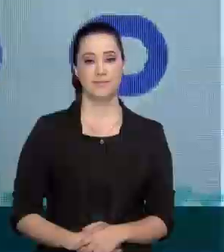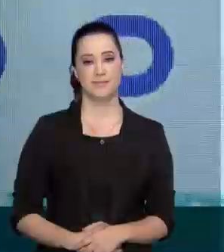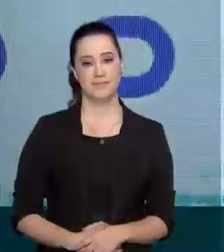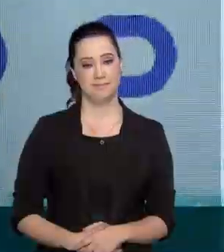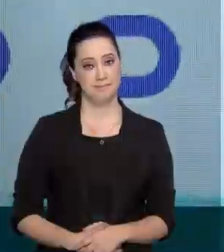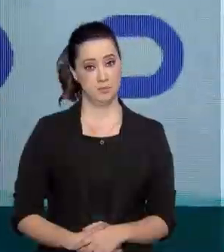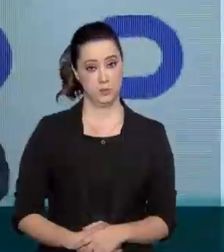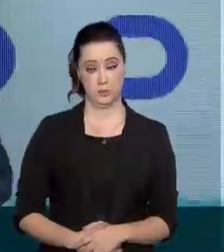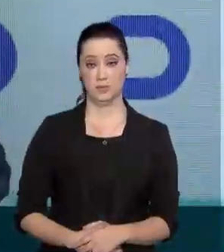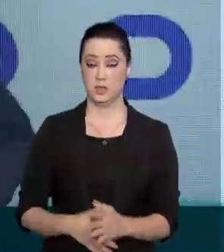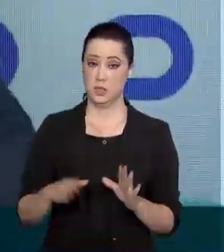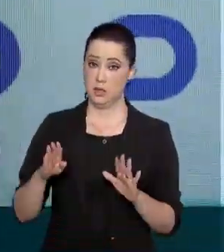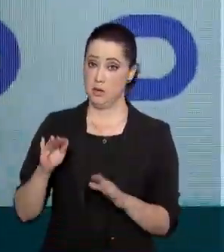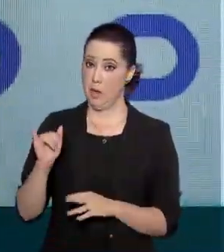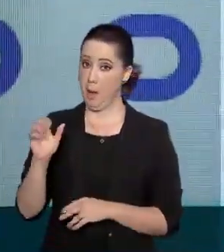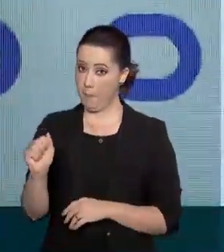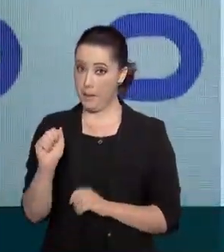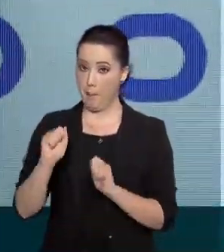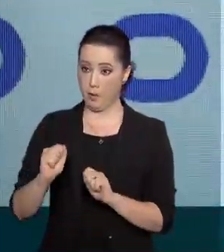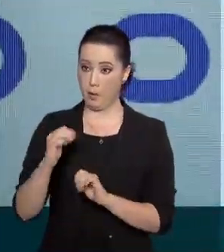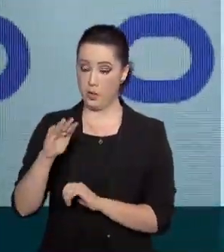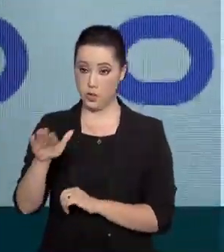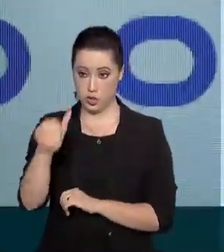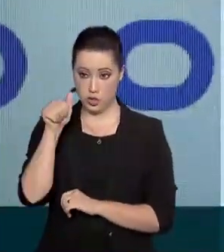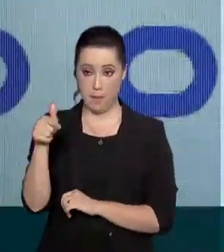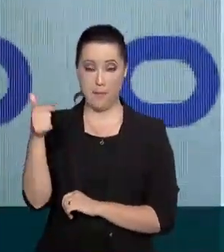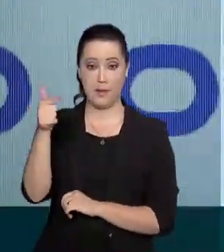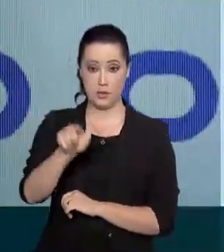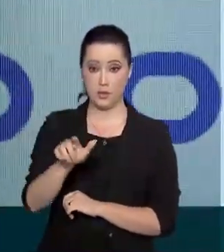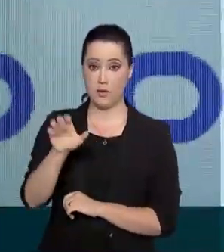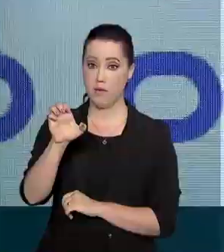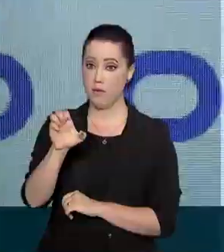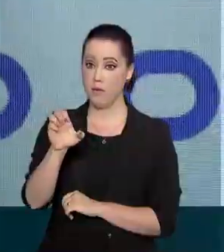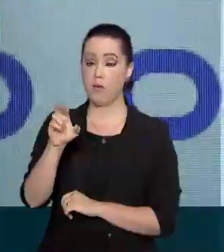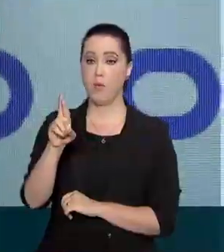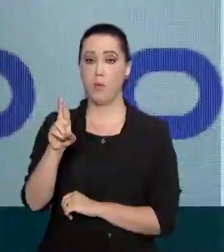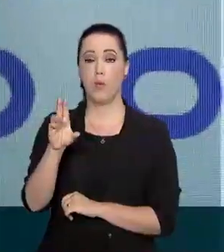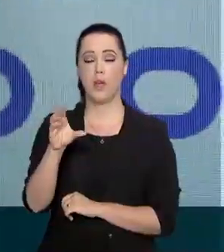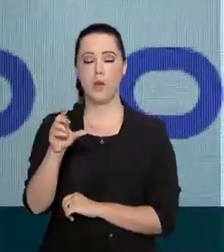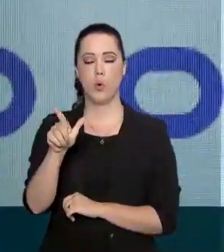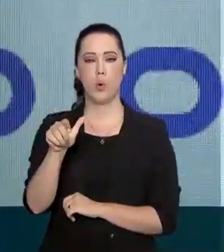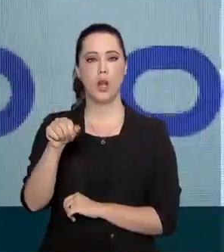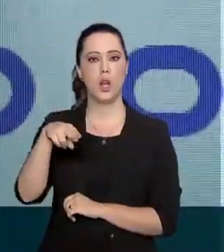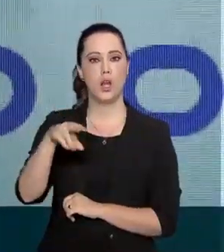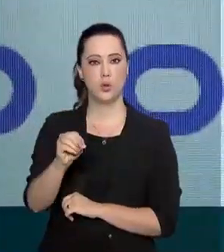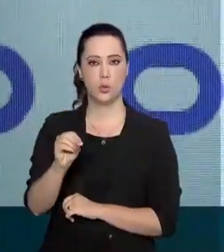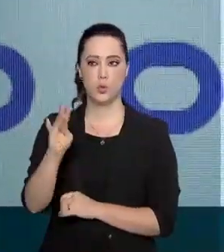Bia ainda pode se equivocar e chamar o Herculano de marido. Eu não.